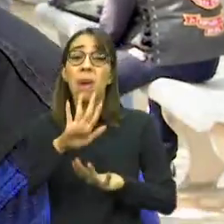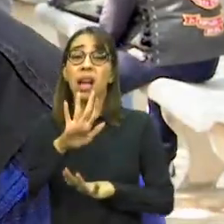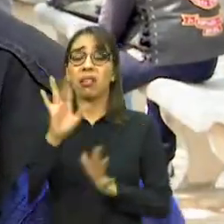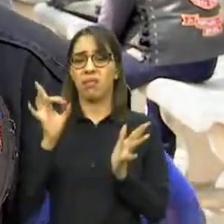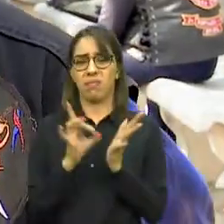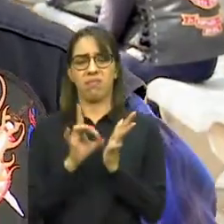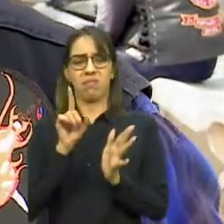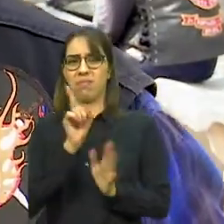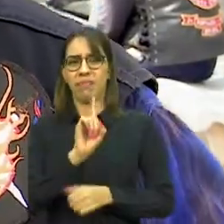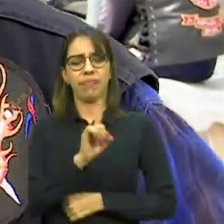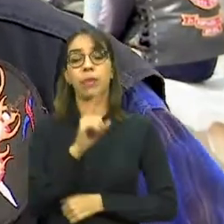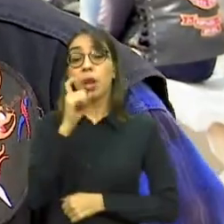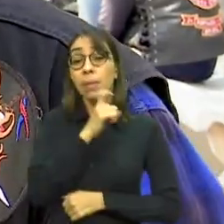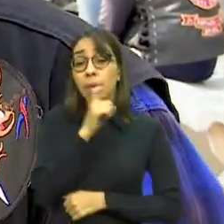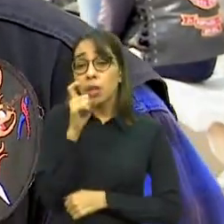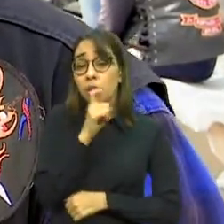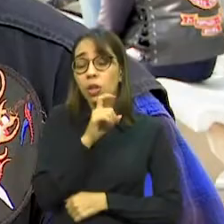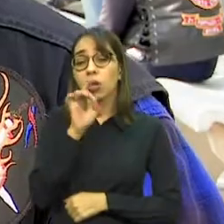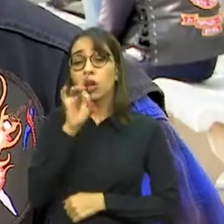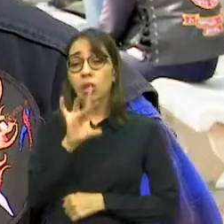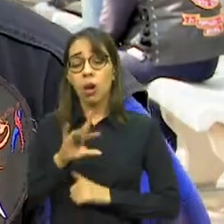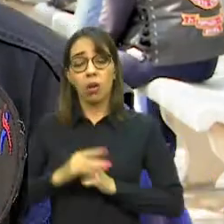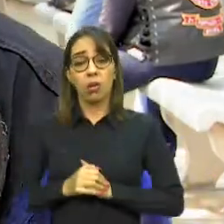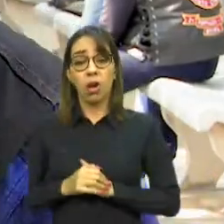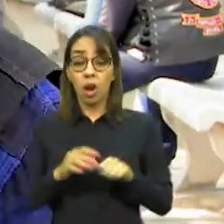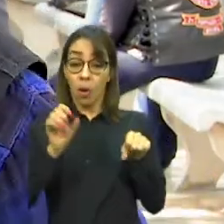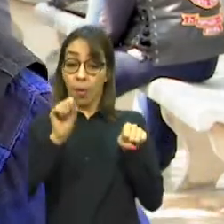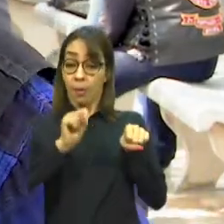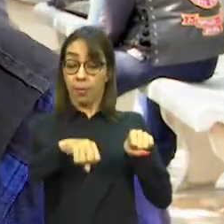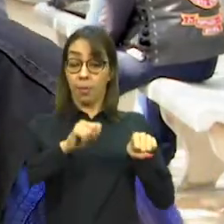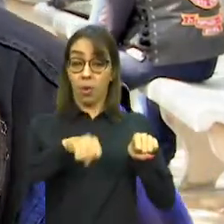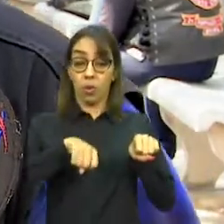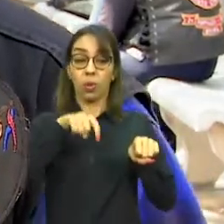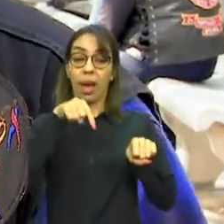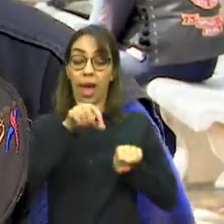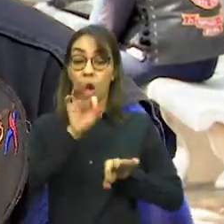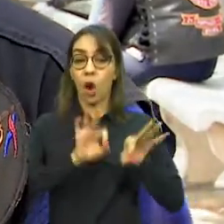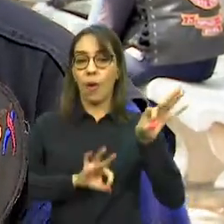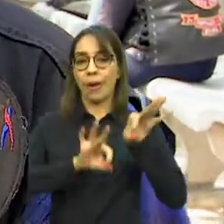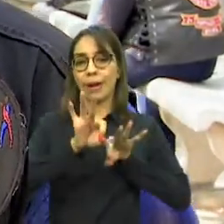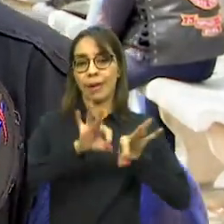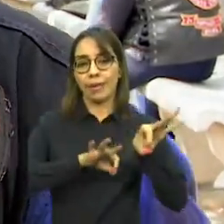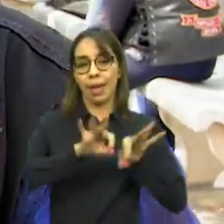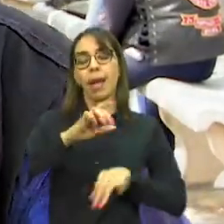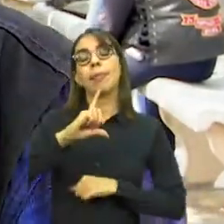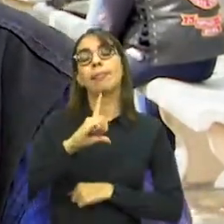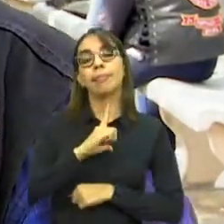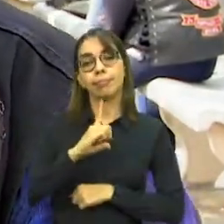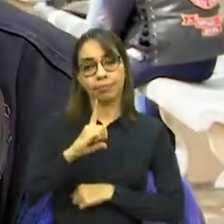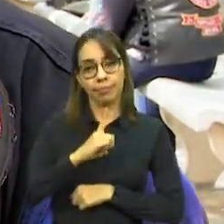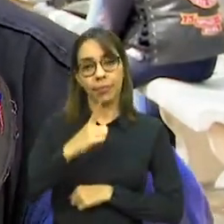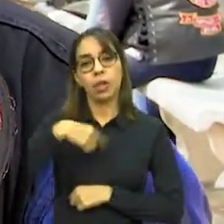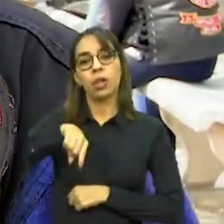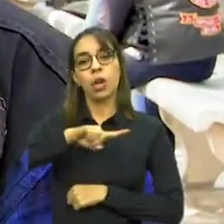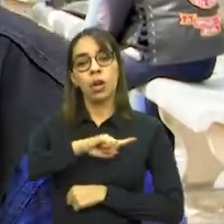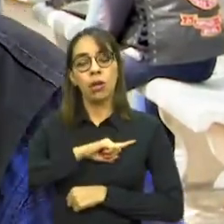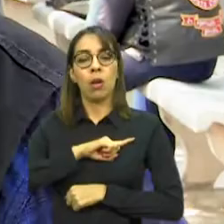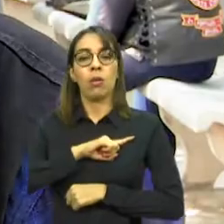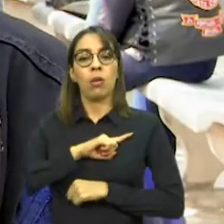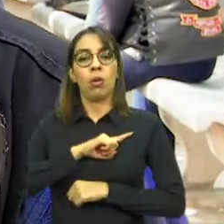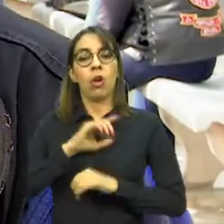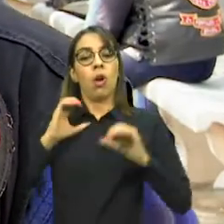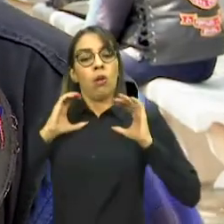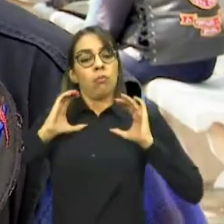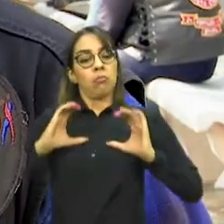O motociclismo, ele evoluiu no sentido organizacional, o qual coloca a gente numa postura lado a lado